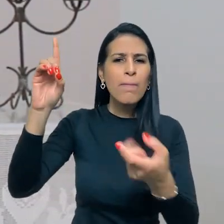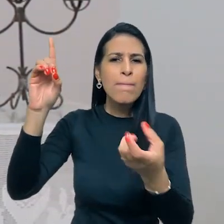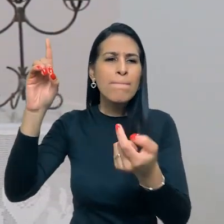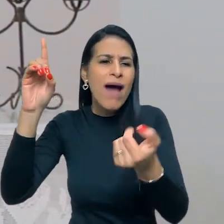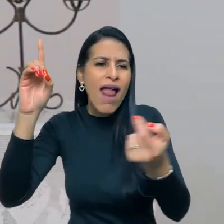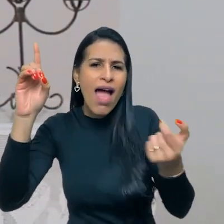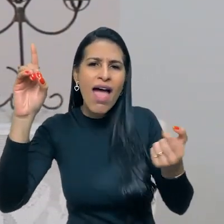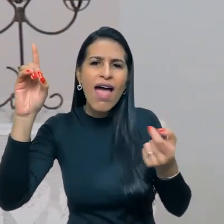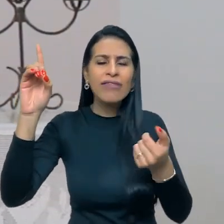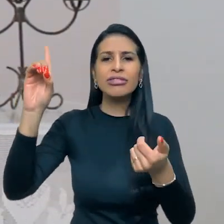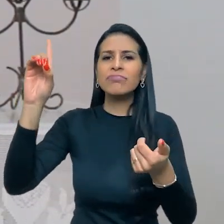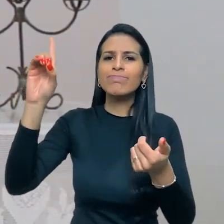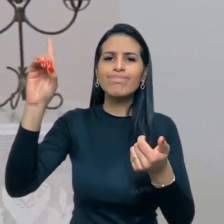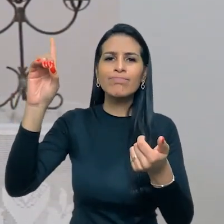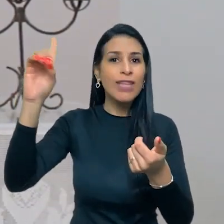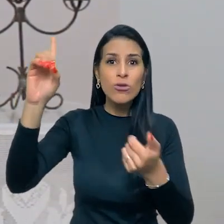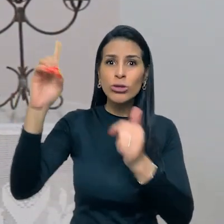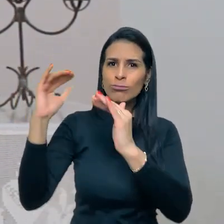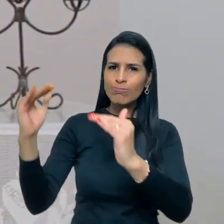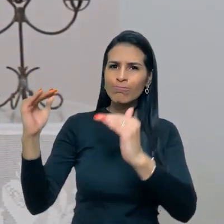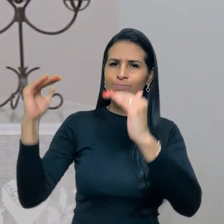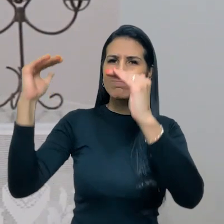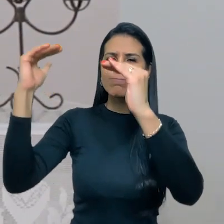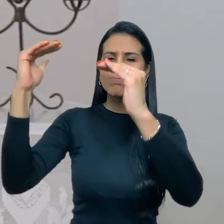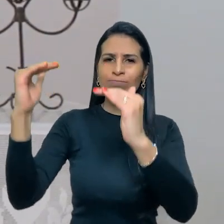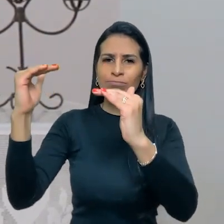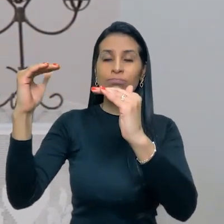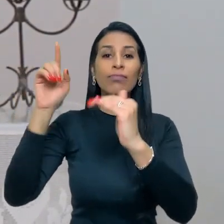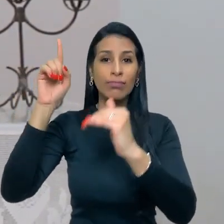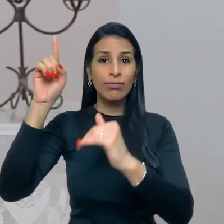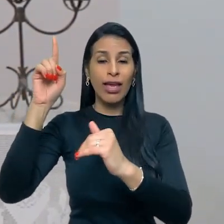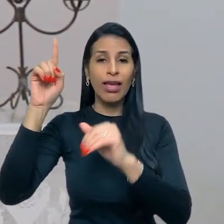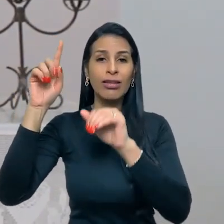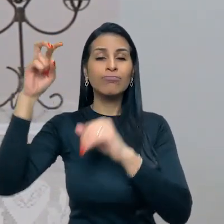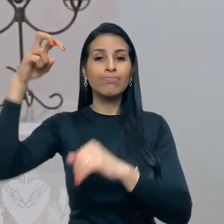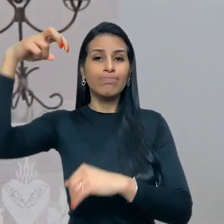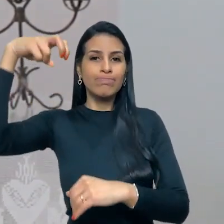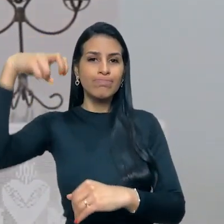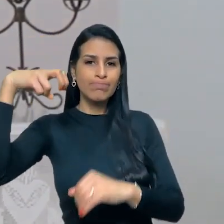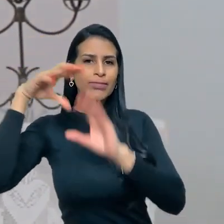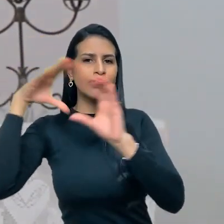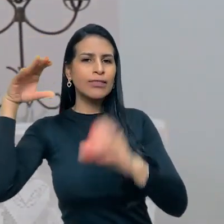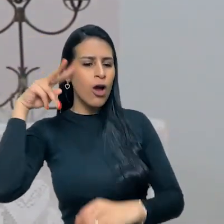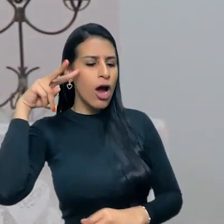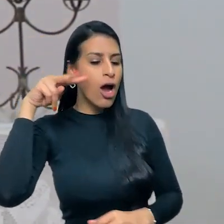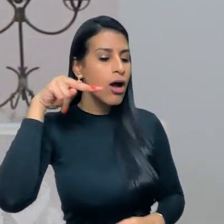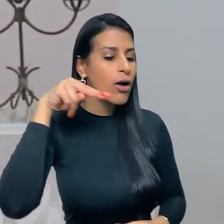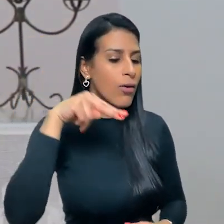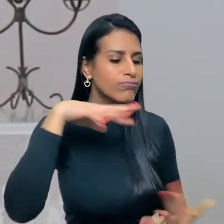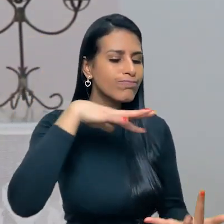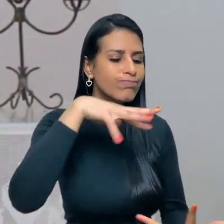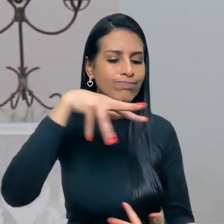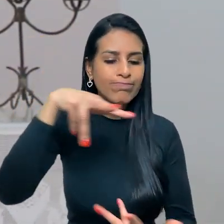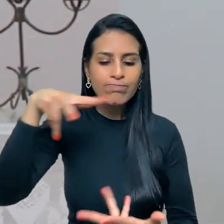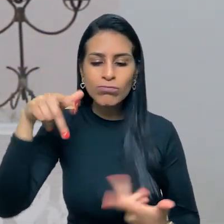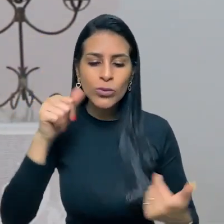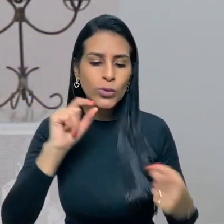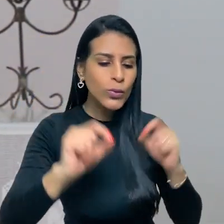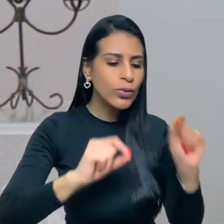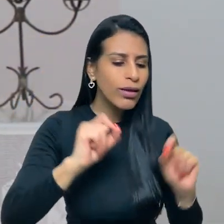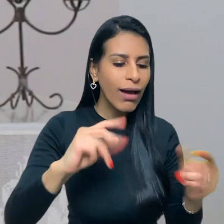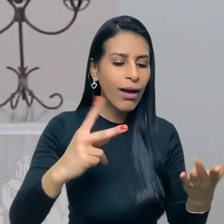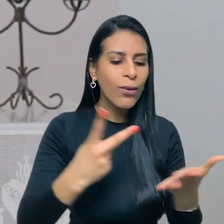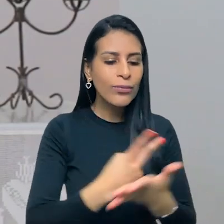trono está nas alturas e que se inclina para ver o que se passa sobre a terra? O